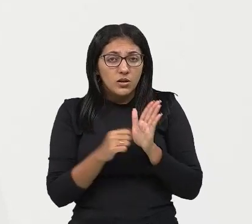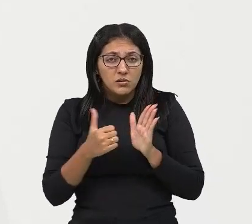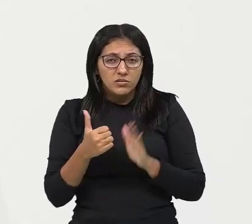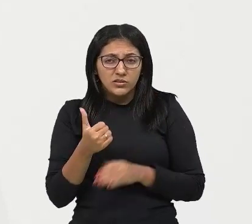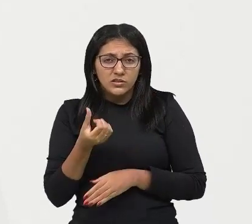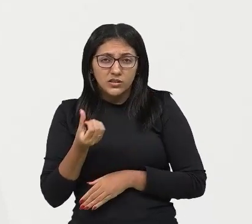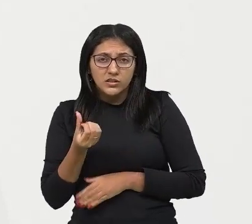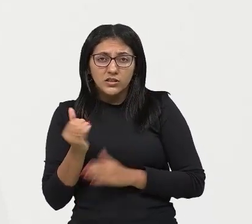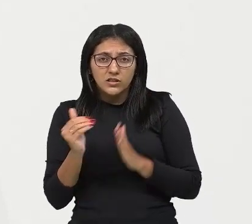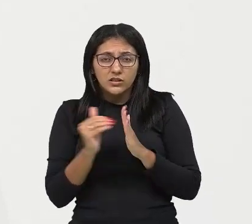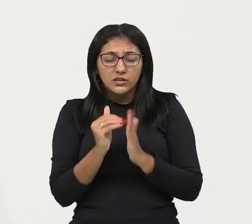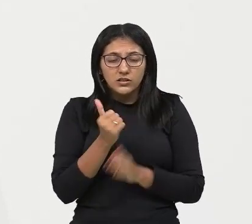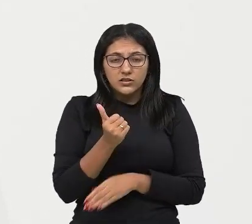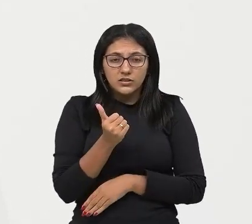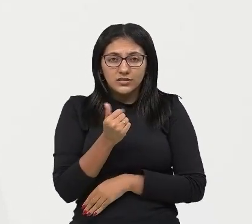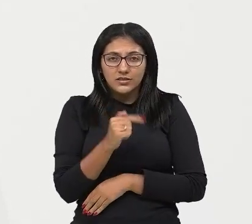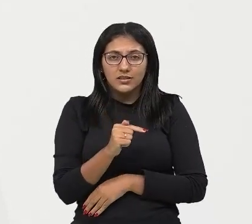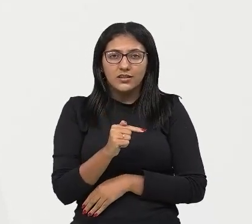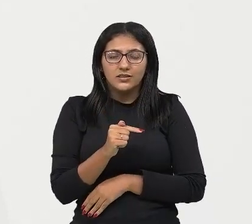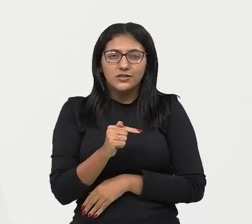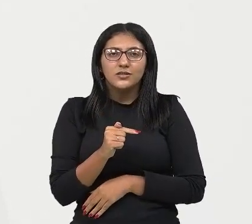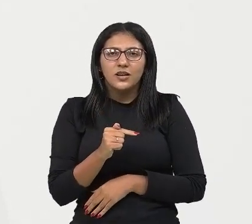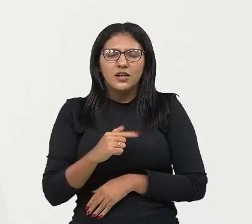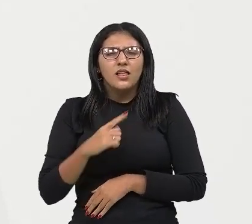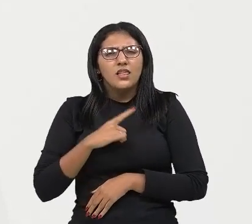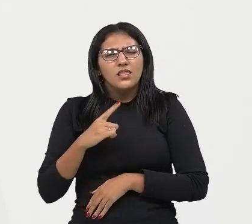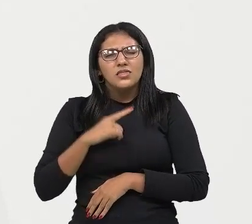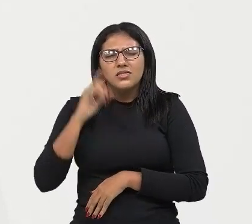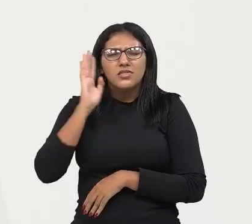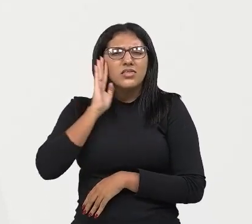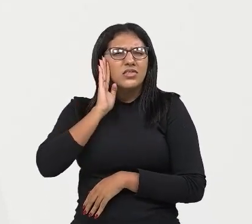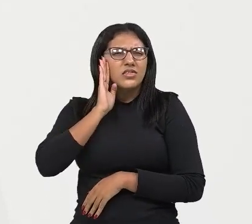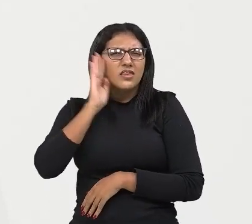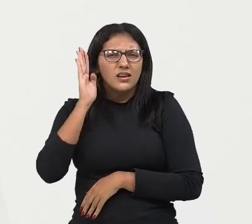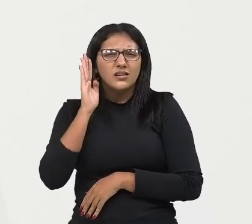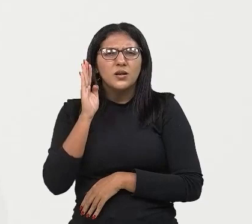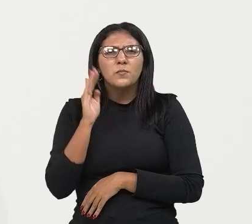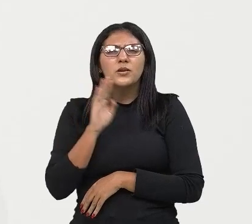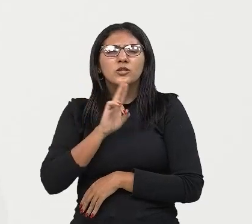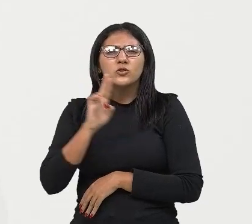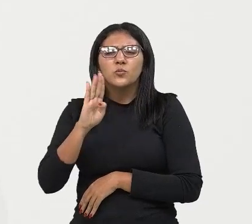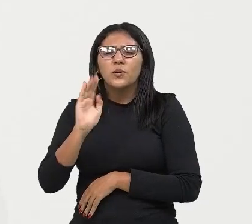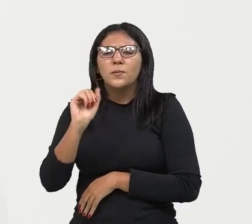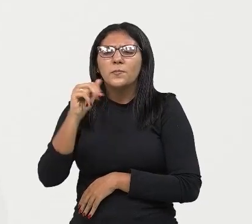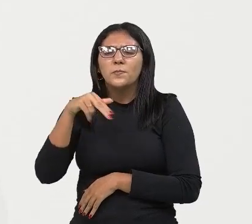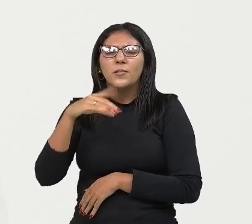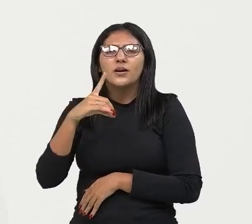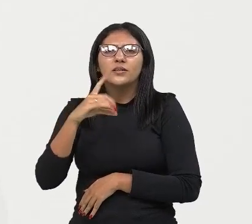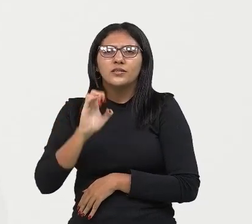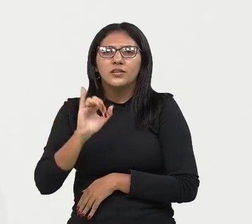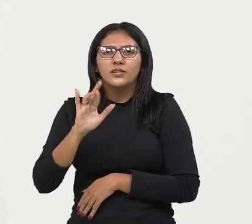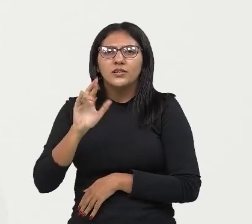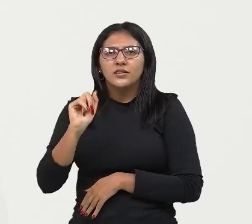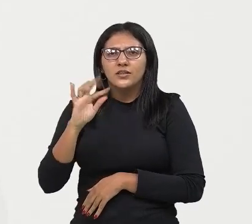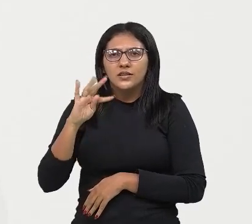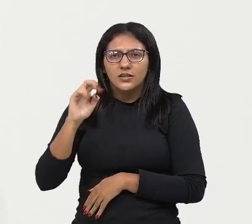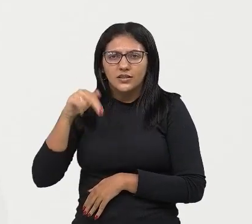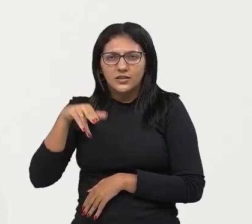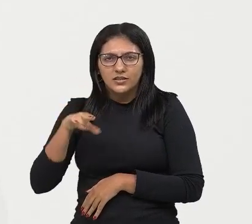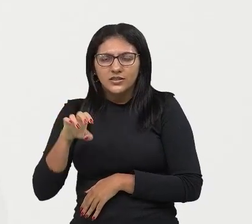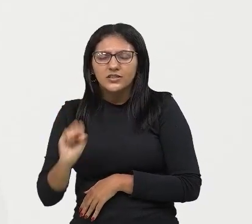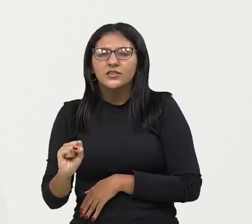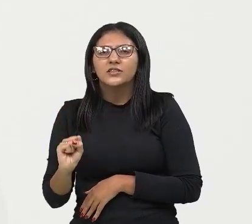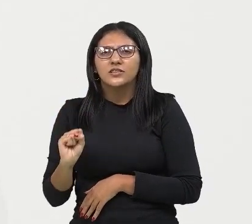e 17 vão surgir principalmente os bandeirantes, ficaram conhecidos bandeirantes, que eram